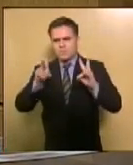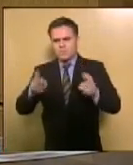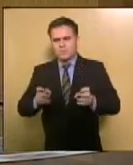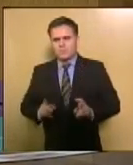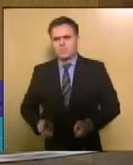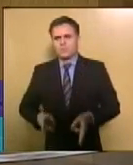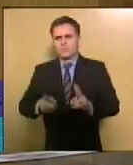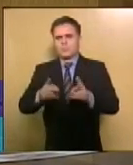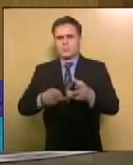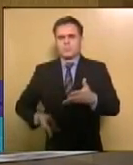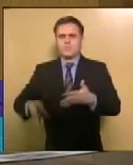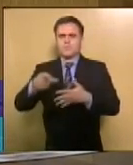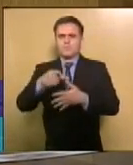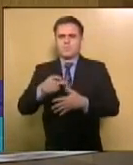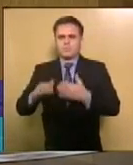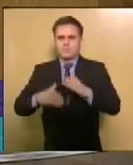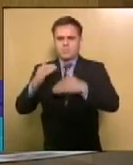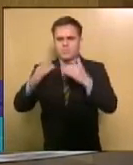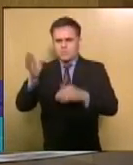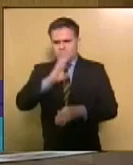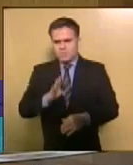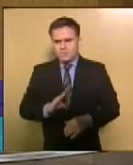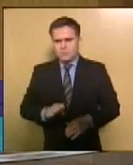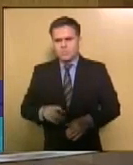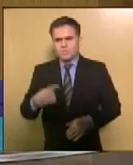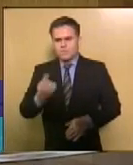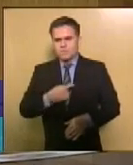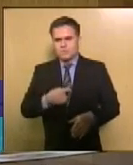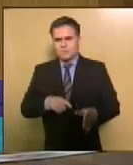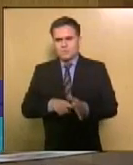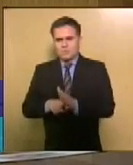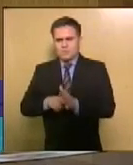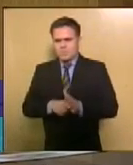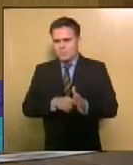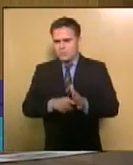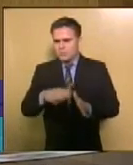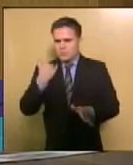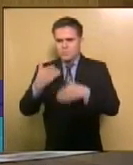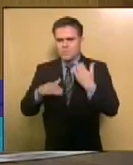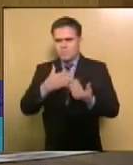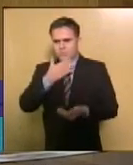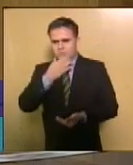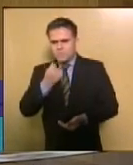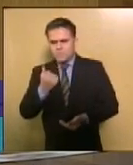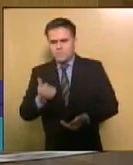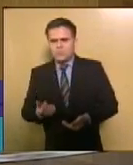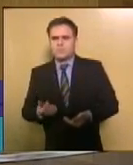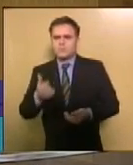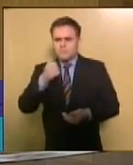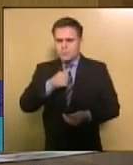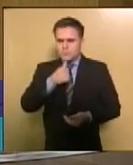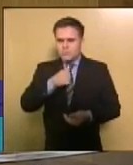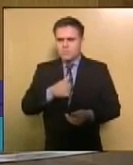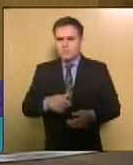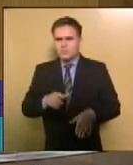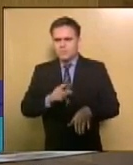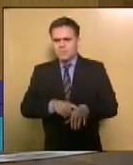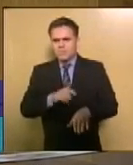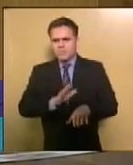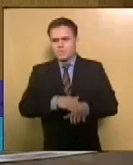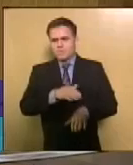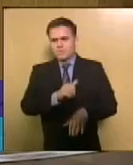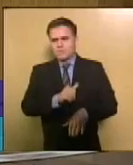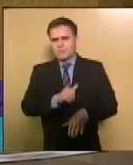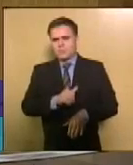pensar no desenvolvimento brasileiro quando a gente compara com as taxas de mortalidade de homens a taxa de mortalidade das mulheres acaba